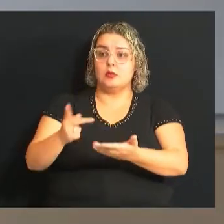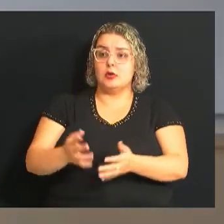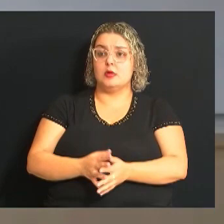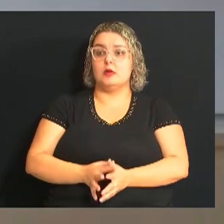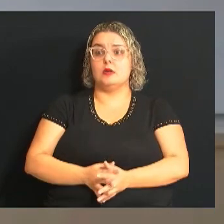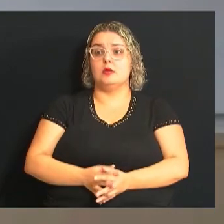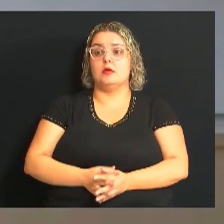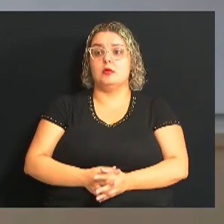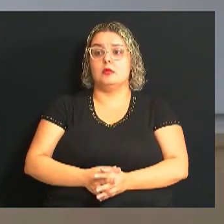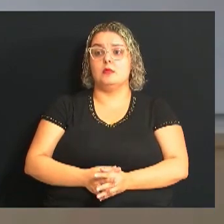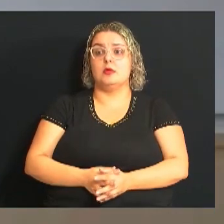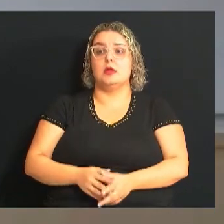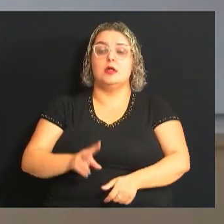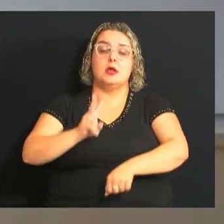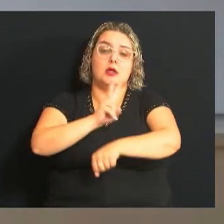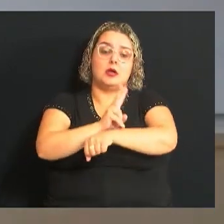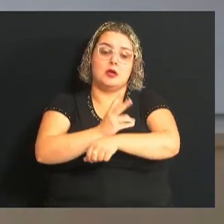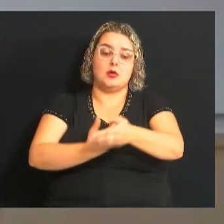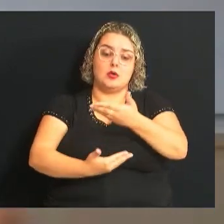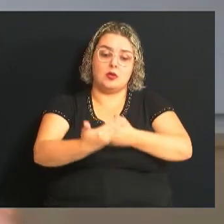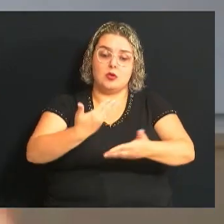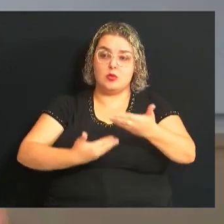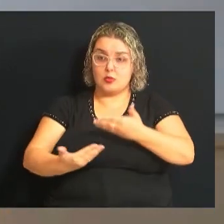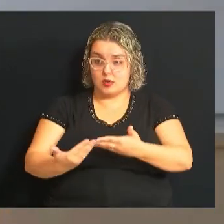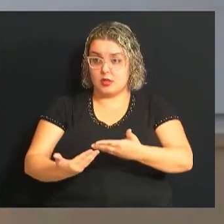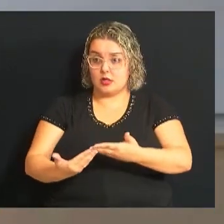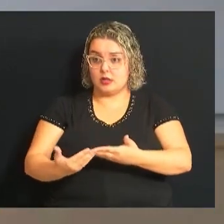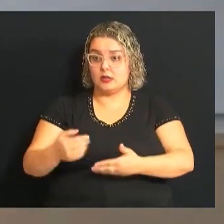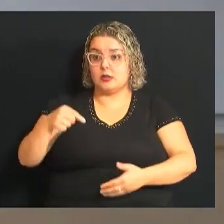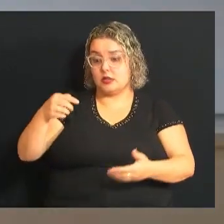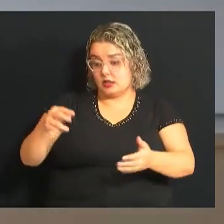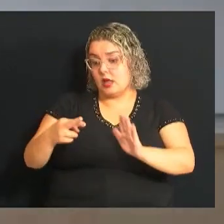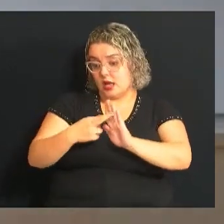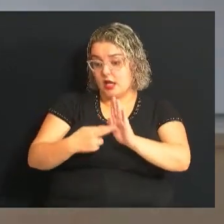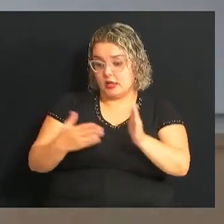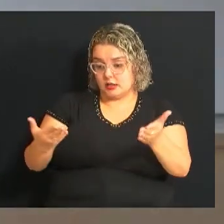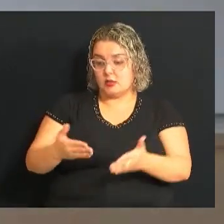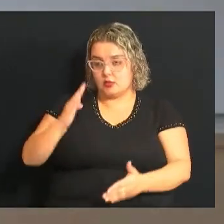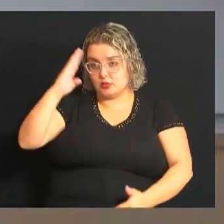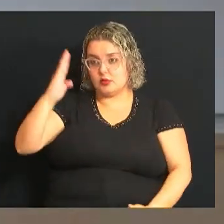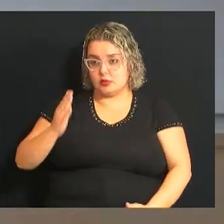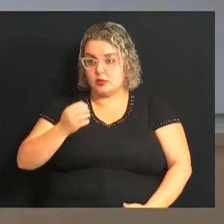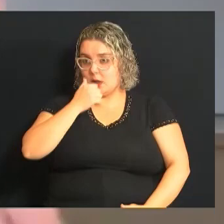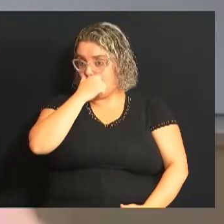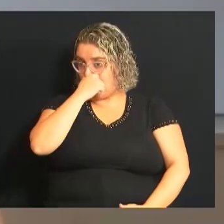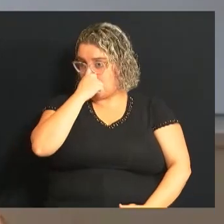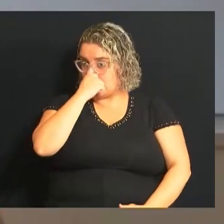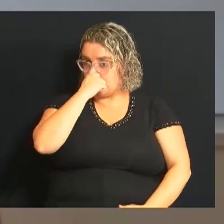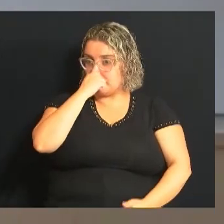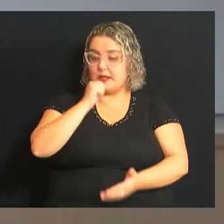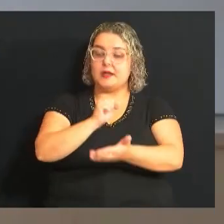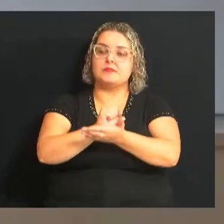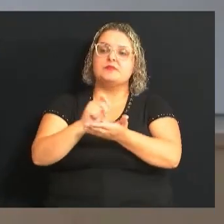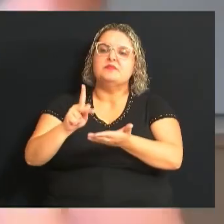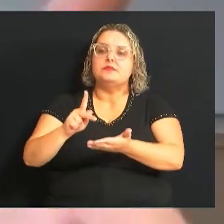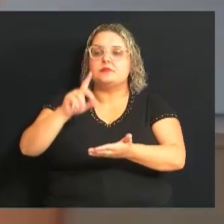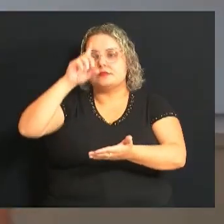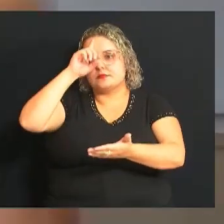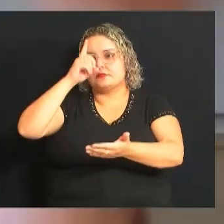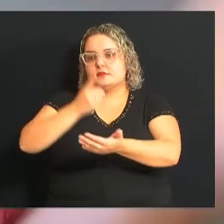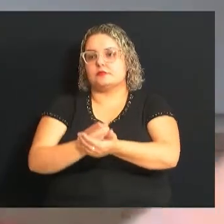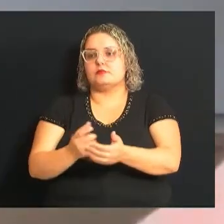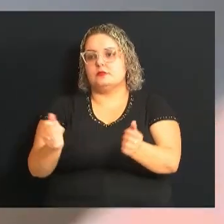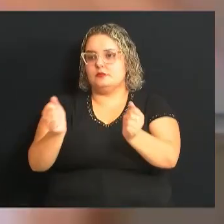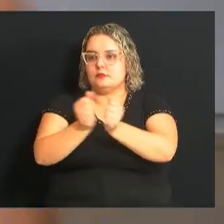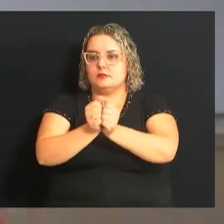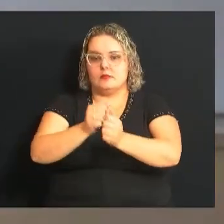guarda compartilhada, que é a regra no Brasil hoje, realmente aconteça, porque pelo aplicativo as pessoas podem compartilhar as decisões, você